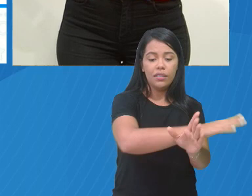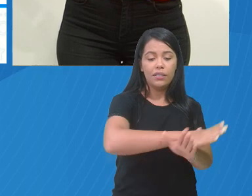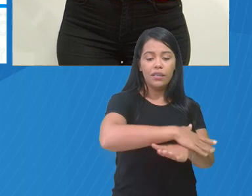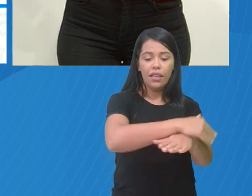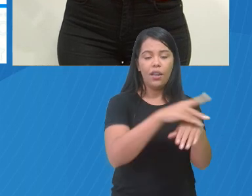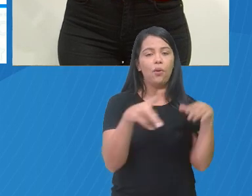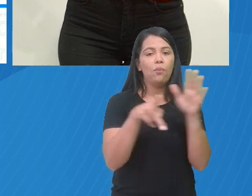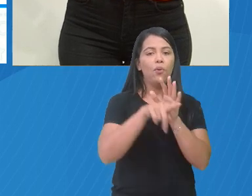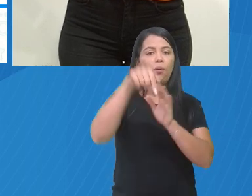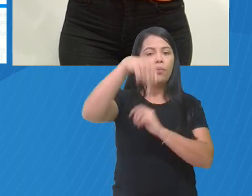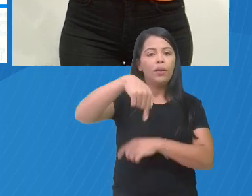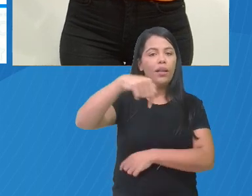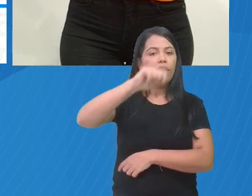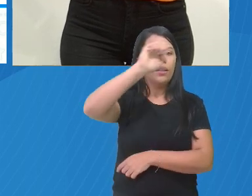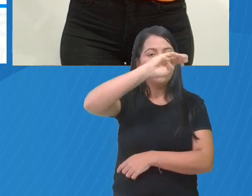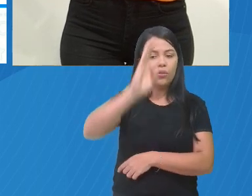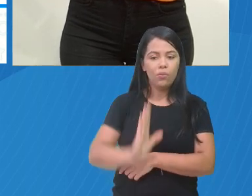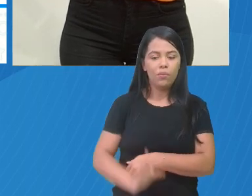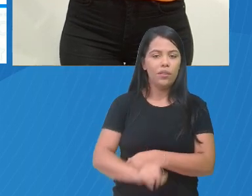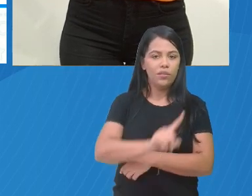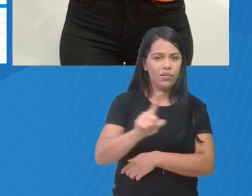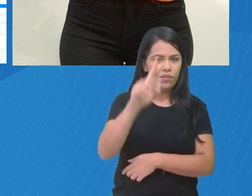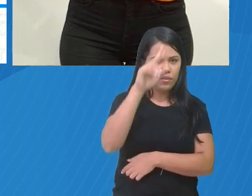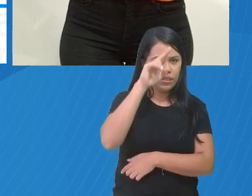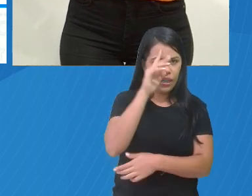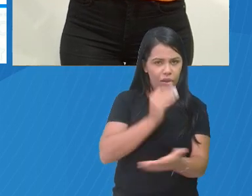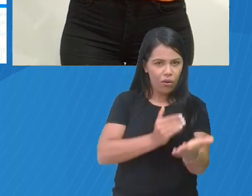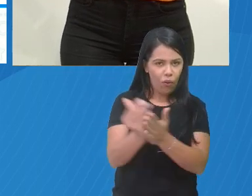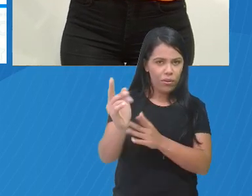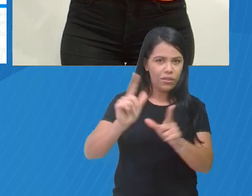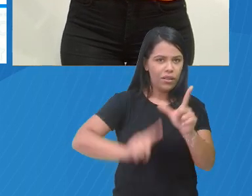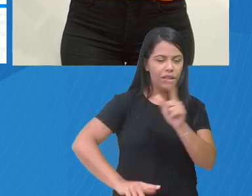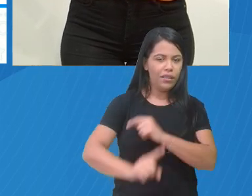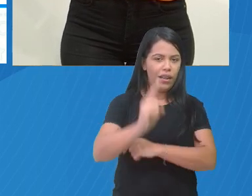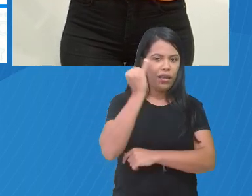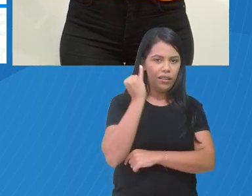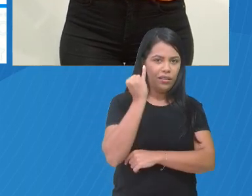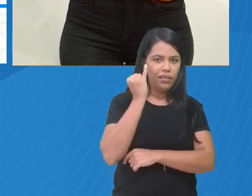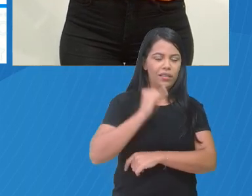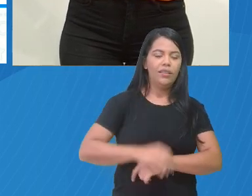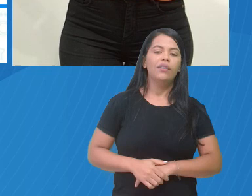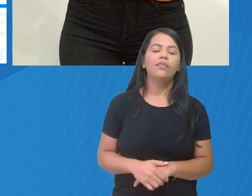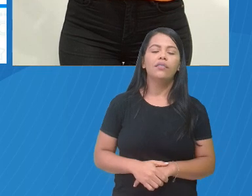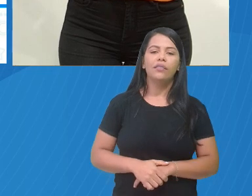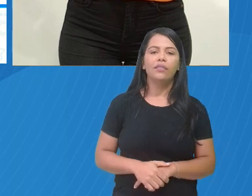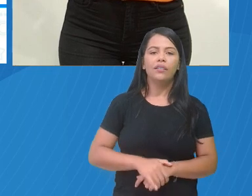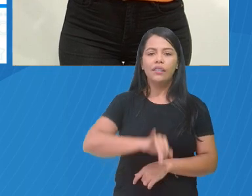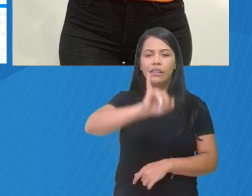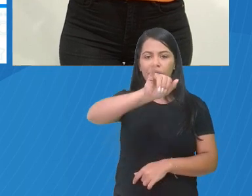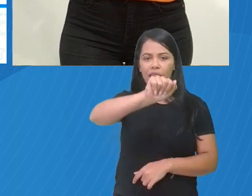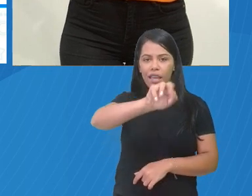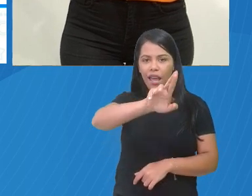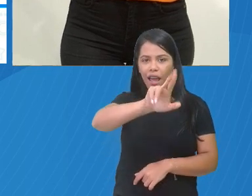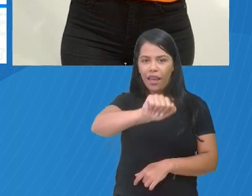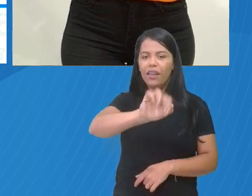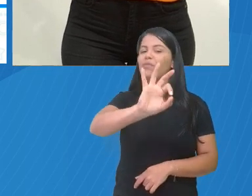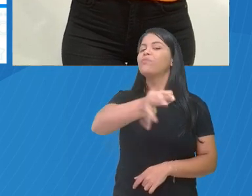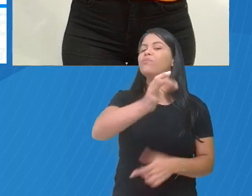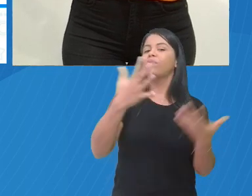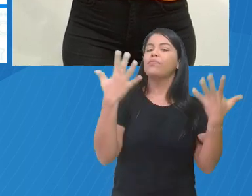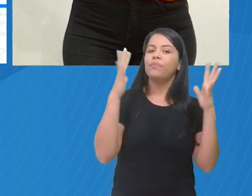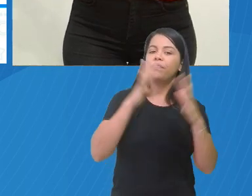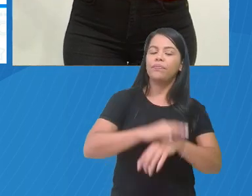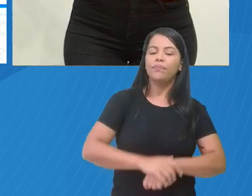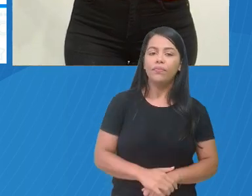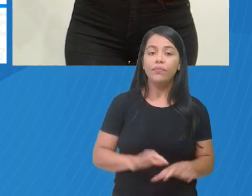Brasil? Quem lembra? Fala pra mim. Começa com I. A Iara, muito